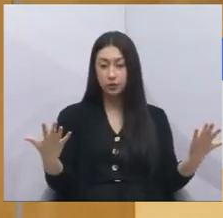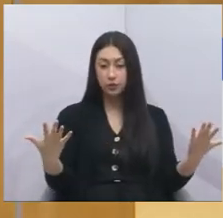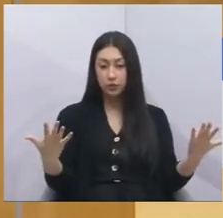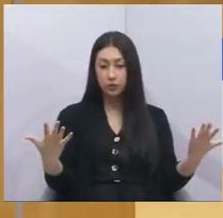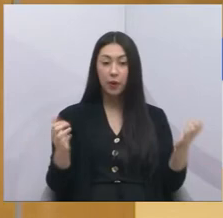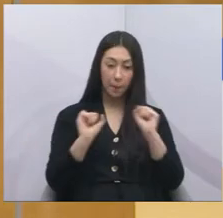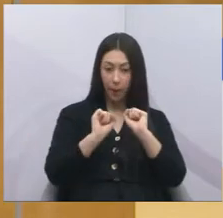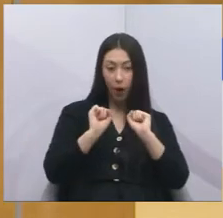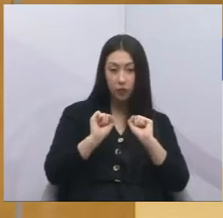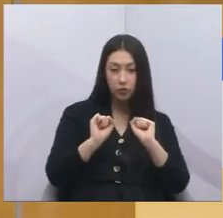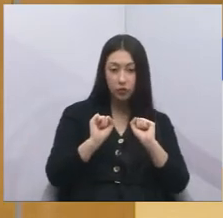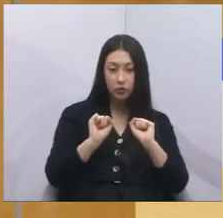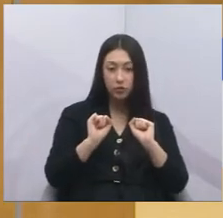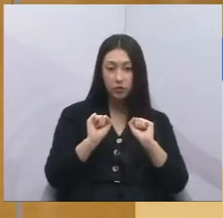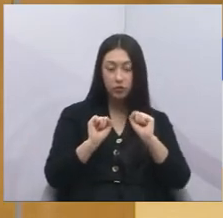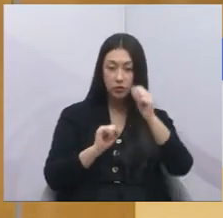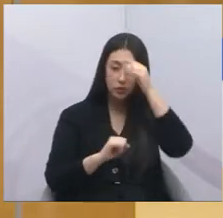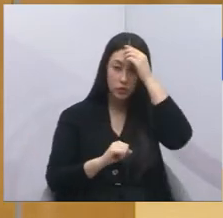Aquele pode.